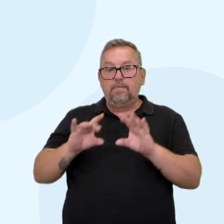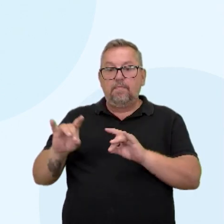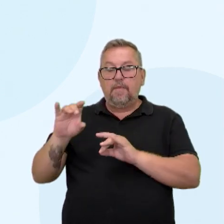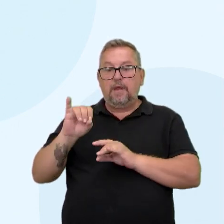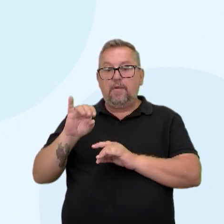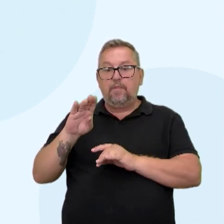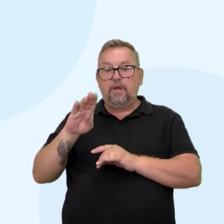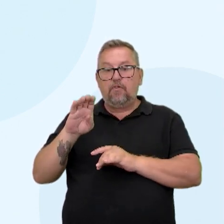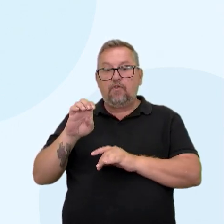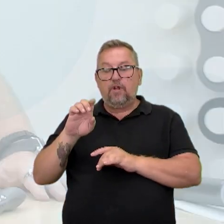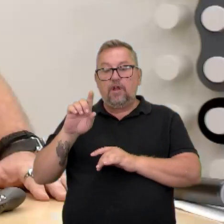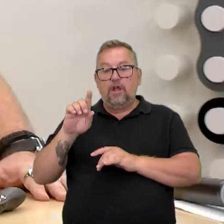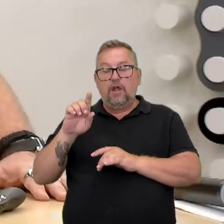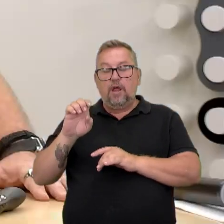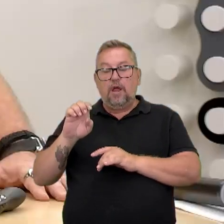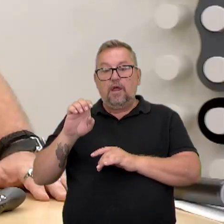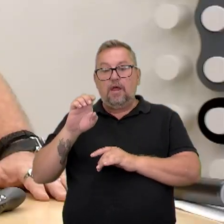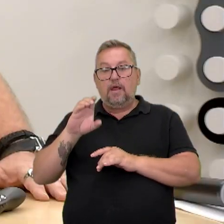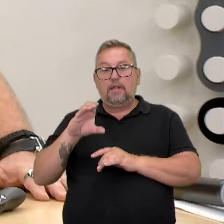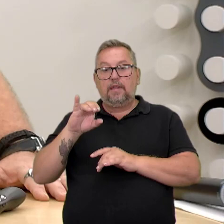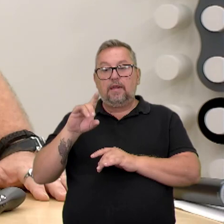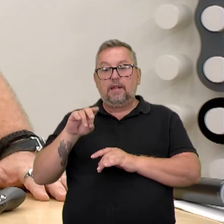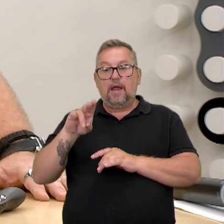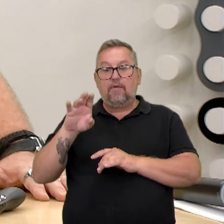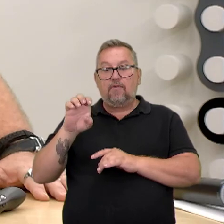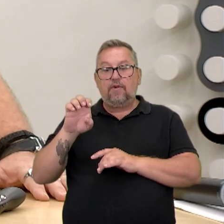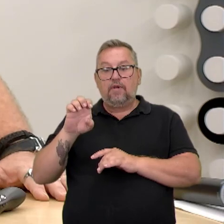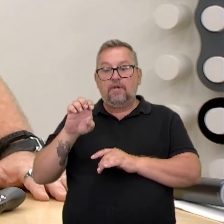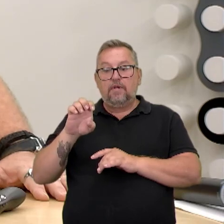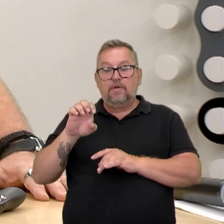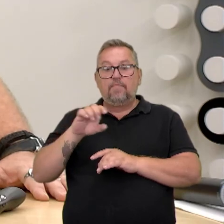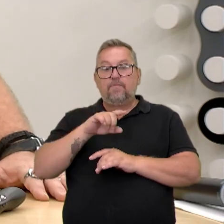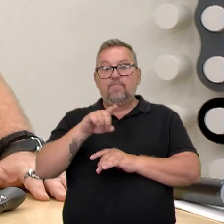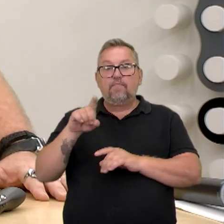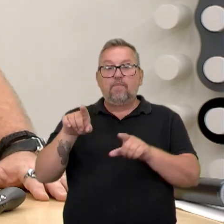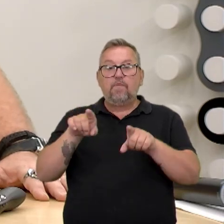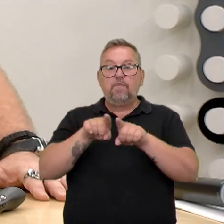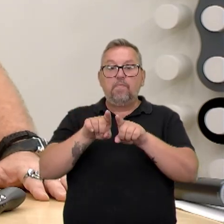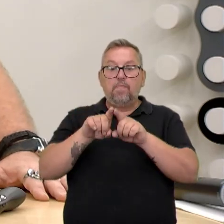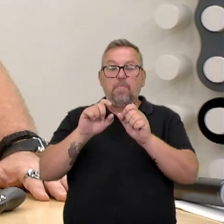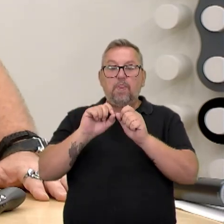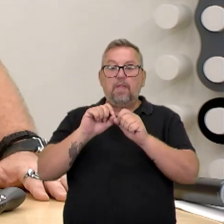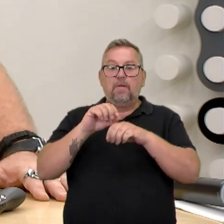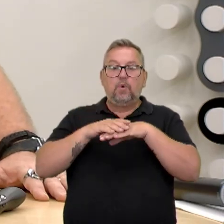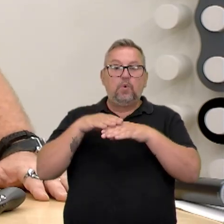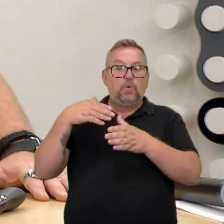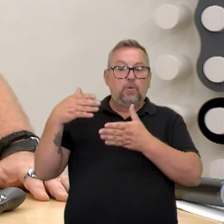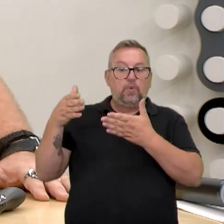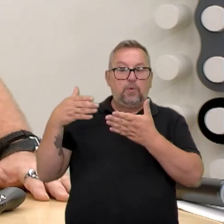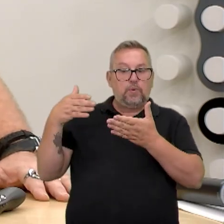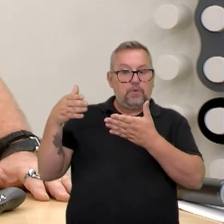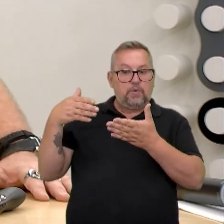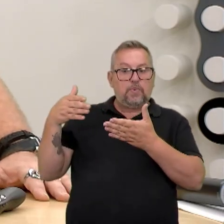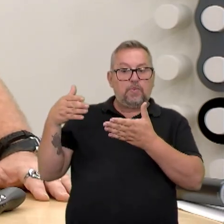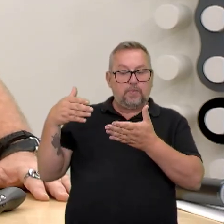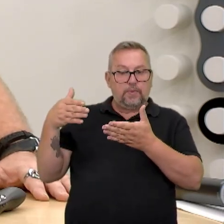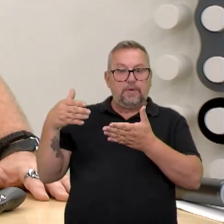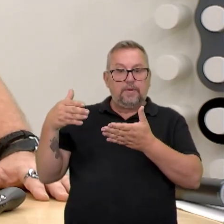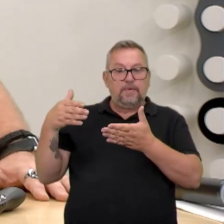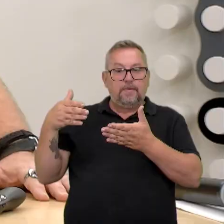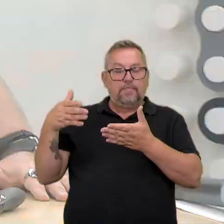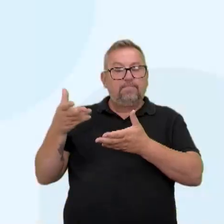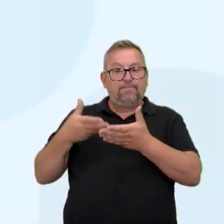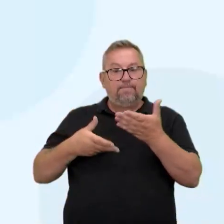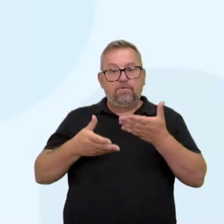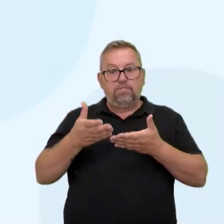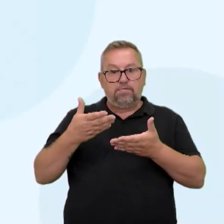ou também daqueles sites aí que nós vimos também. E aí vocês também podem fazer uma discussão, né, sobre isso, né? Tá lá,